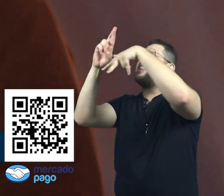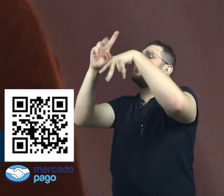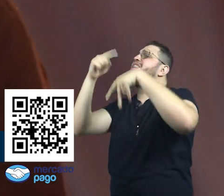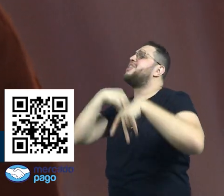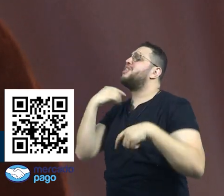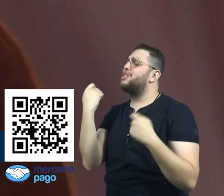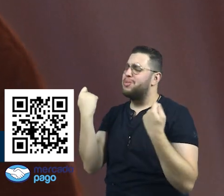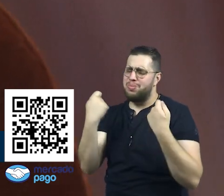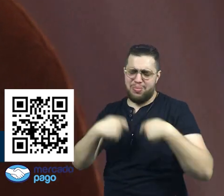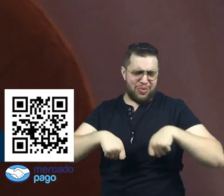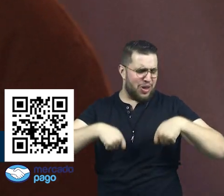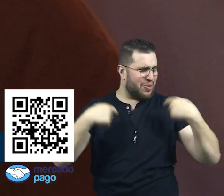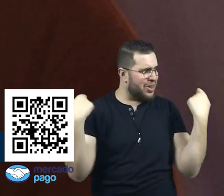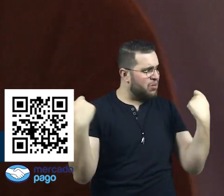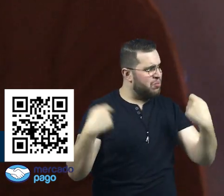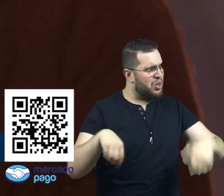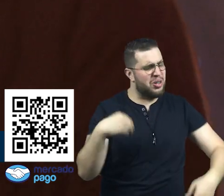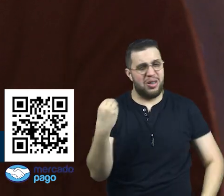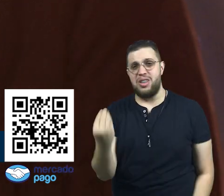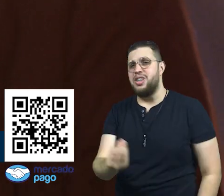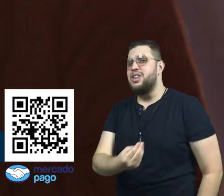Senhor, meu prazer é